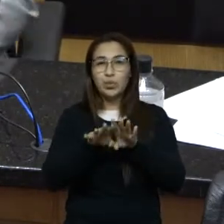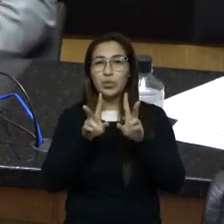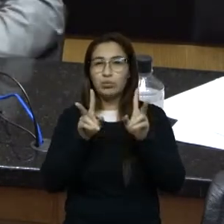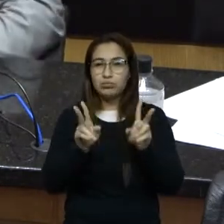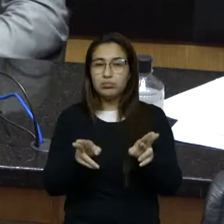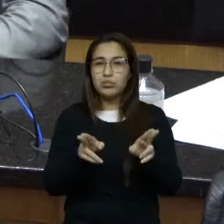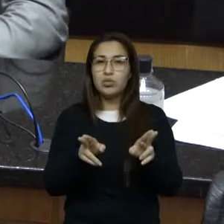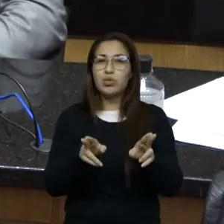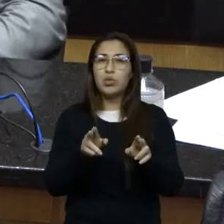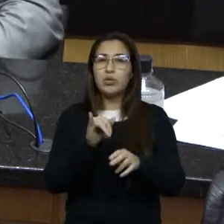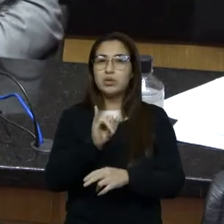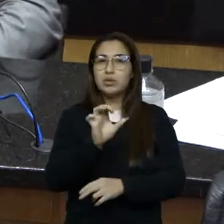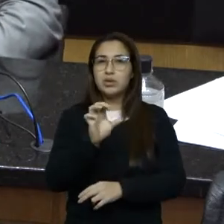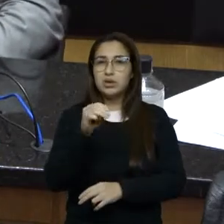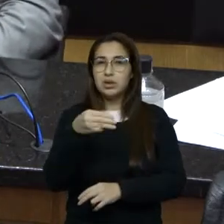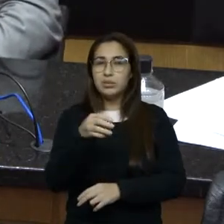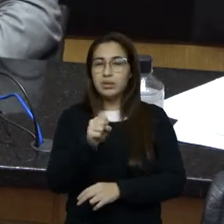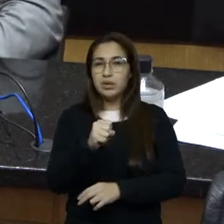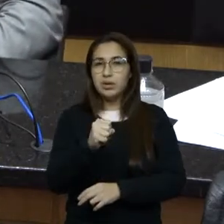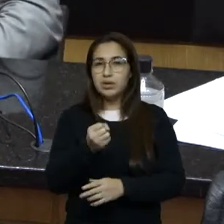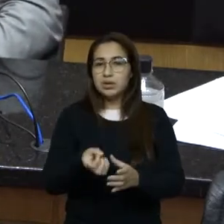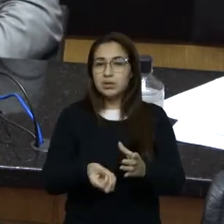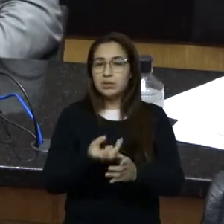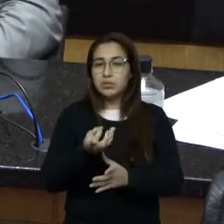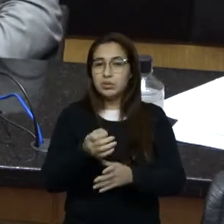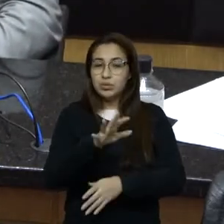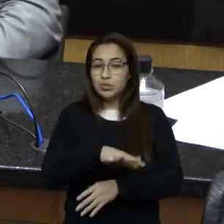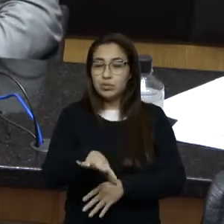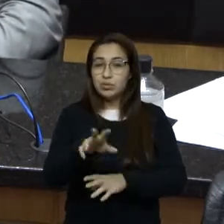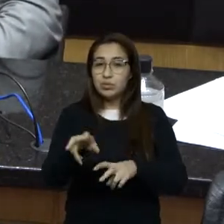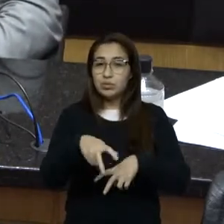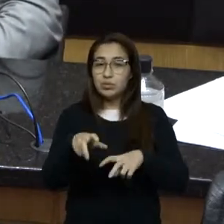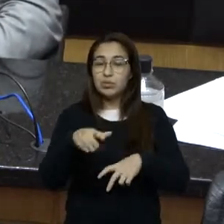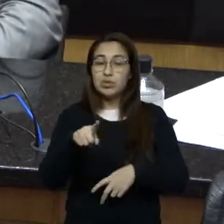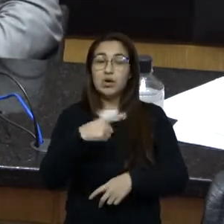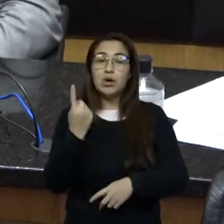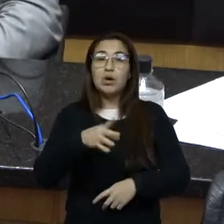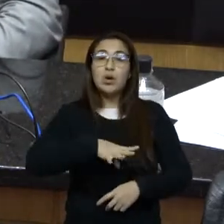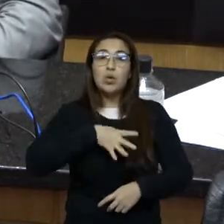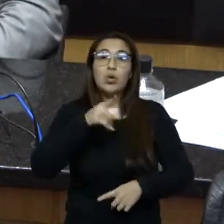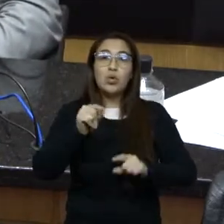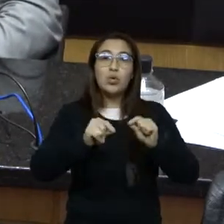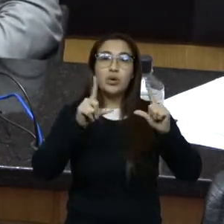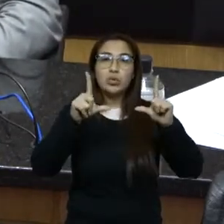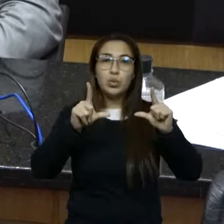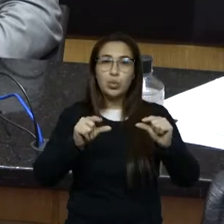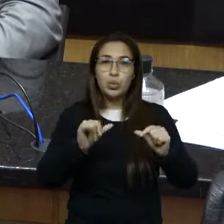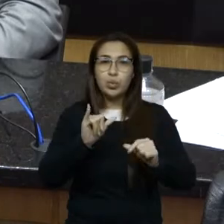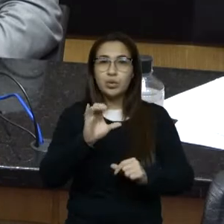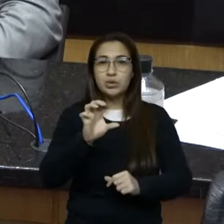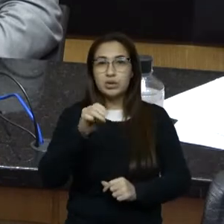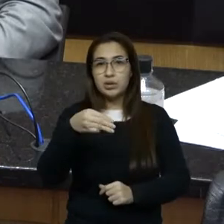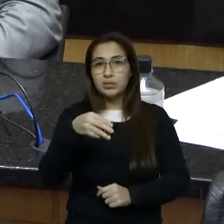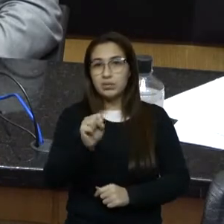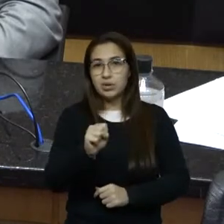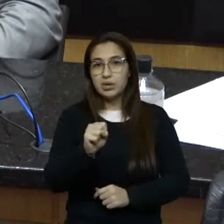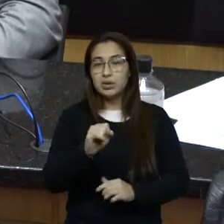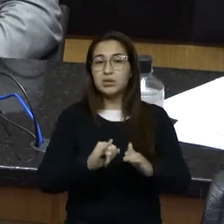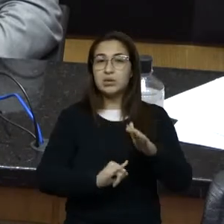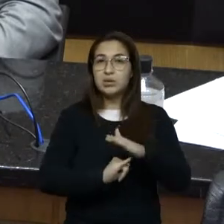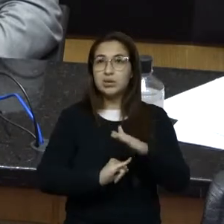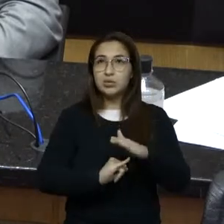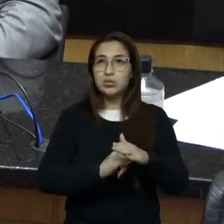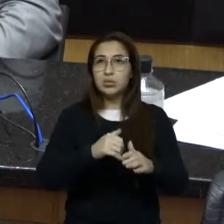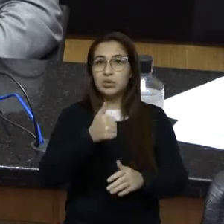os cms por setor produtivo nós tivemos a coragem de baixar o ICMS da indústria de